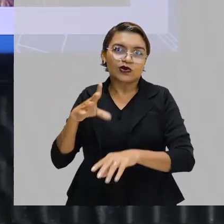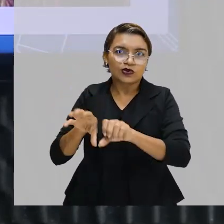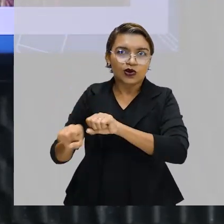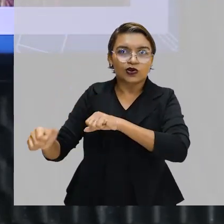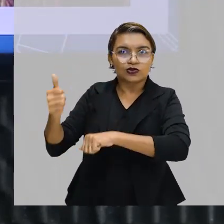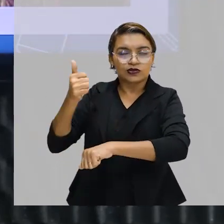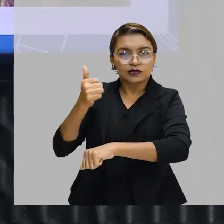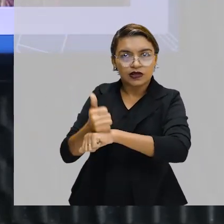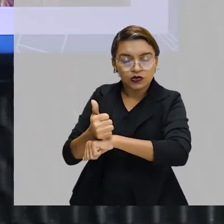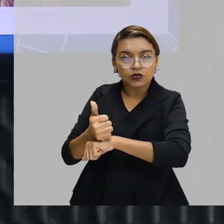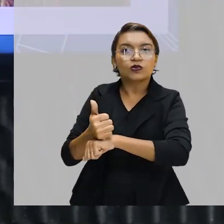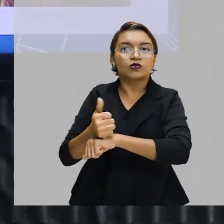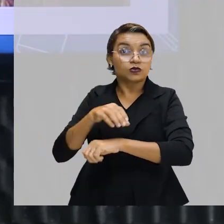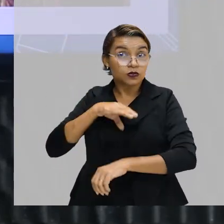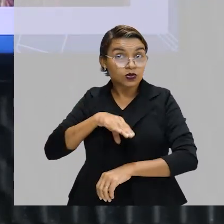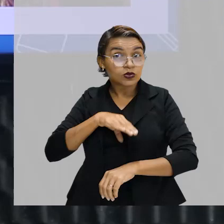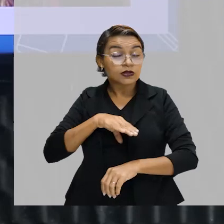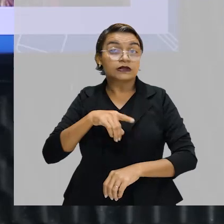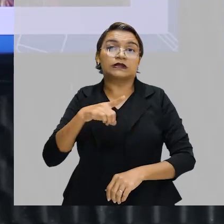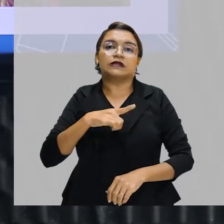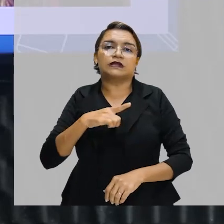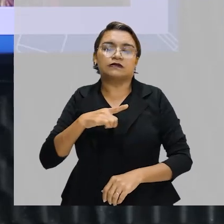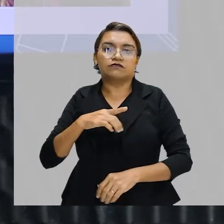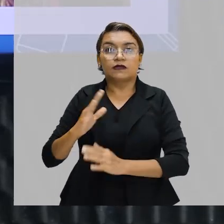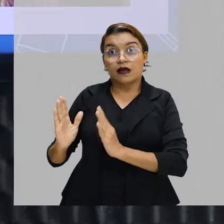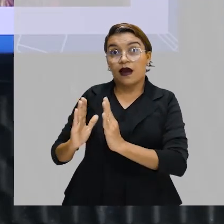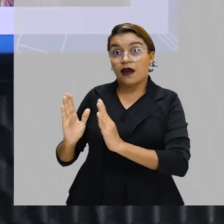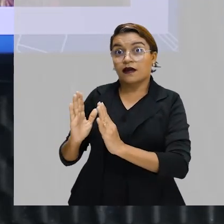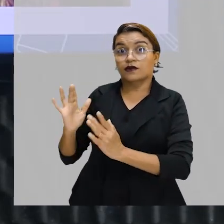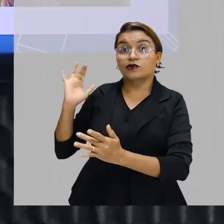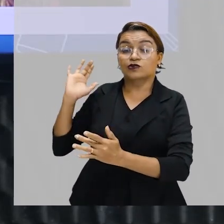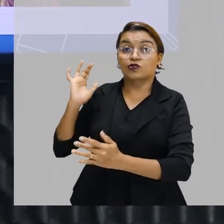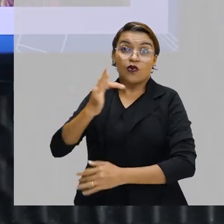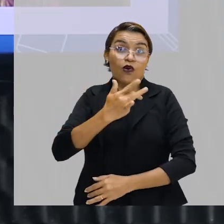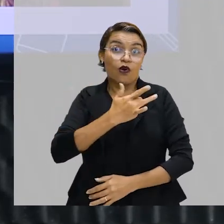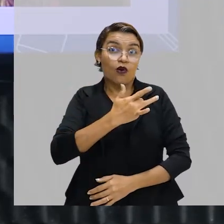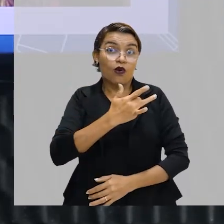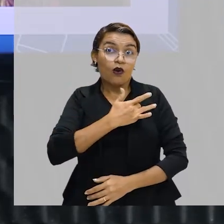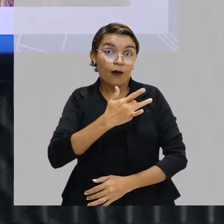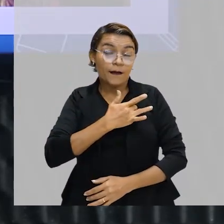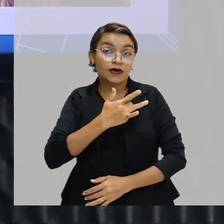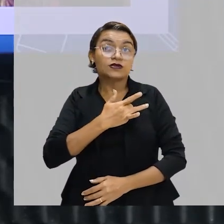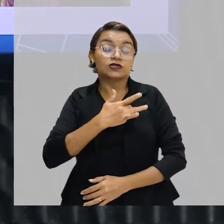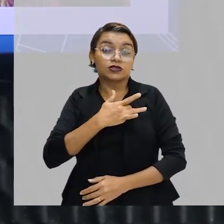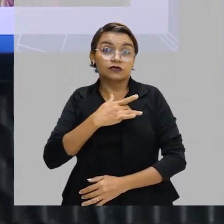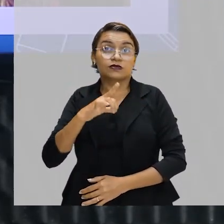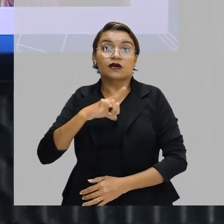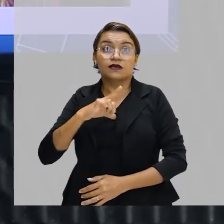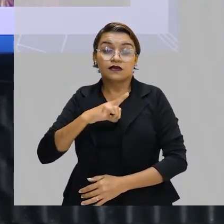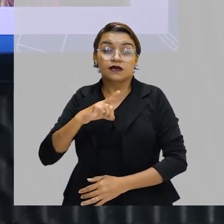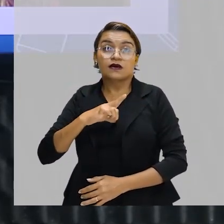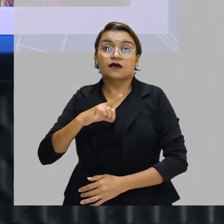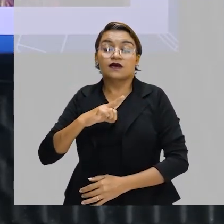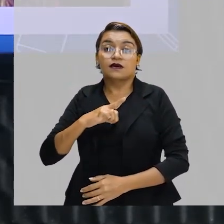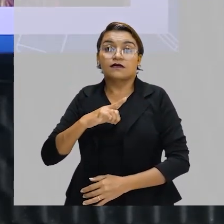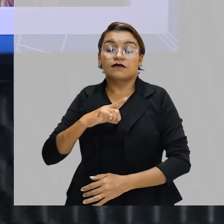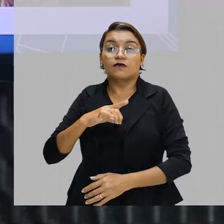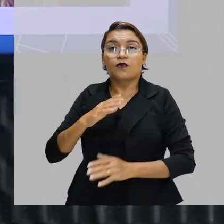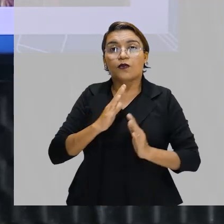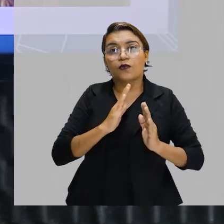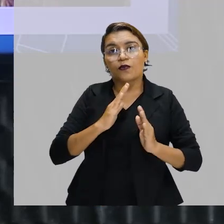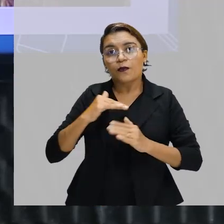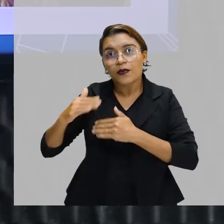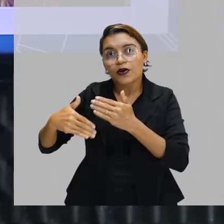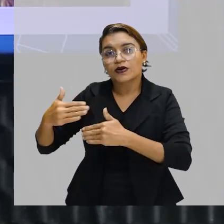época do romantismo, é justamente a época que os portugueses já trabalhavam nesse processo de